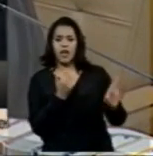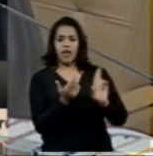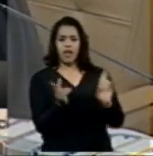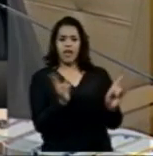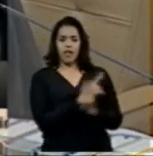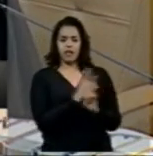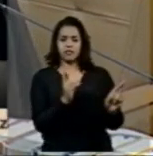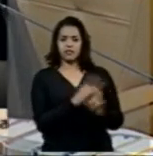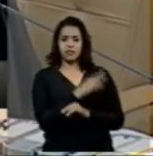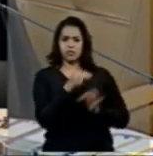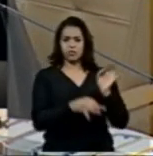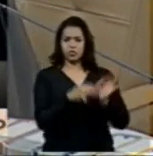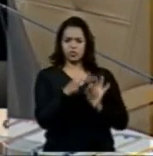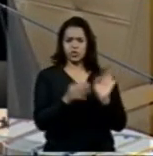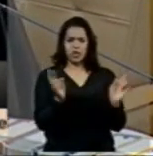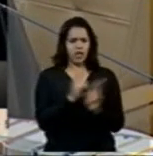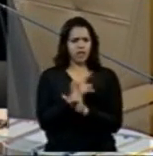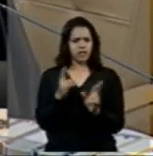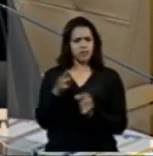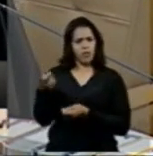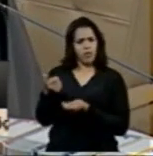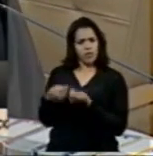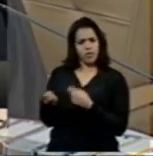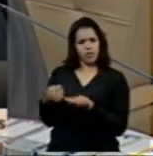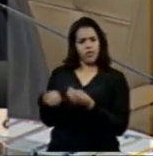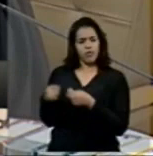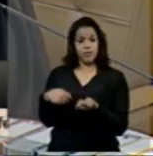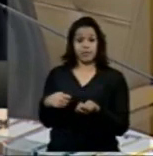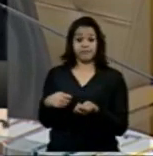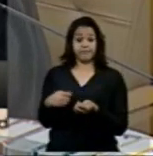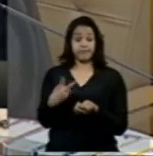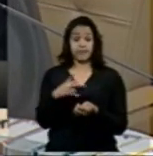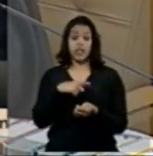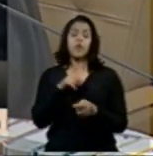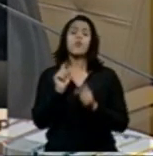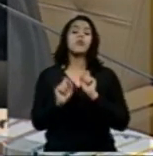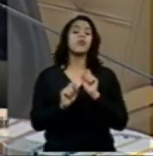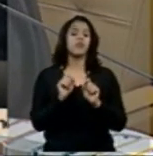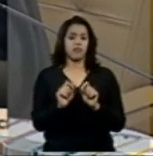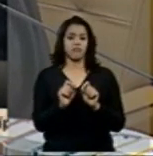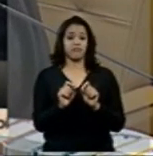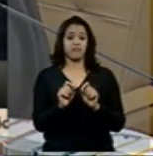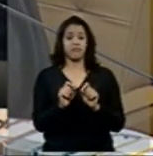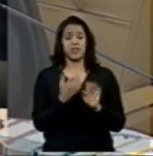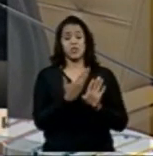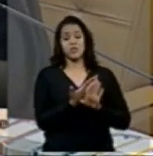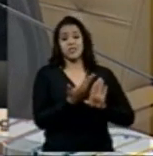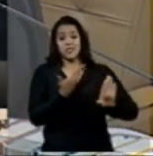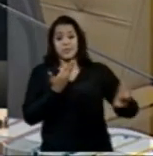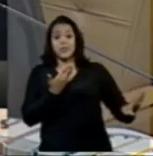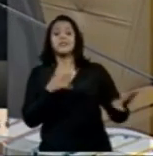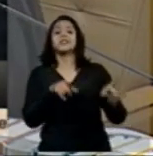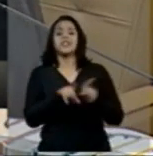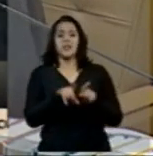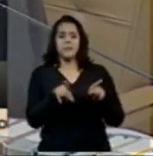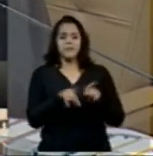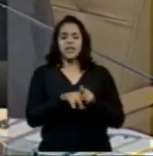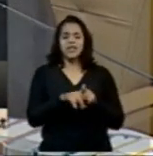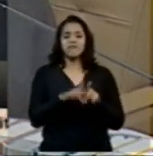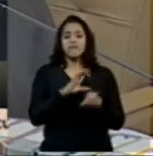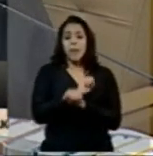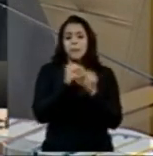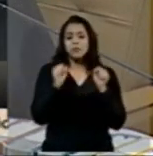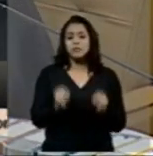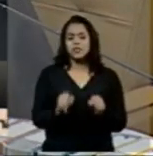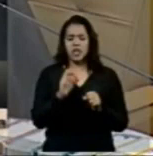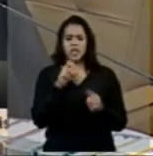jurídica da relação econômica que lhe é subjacente, implica também um distanciamento das possibilidades